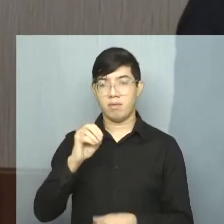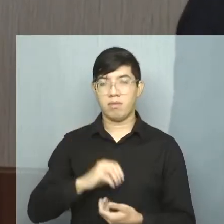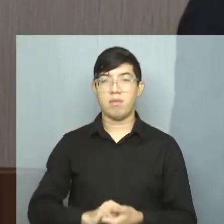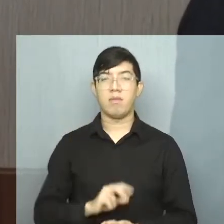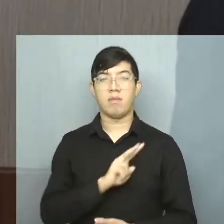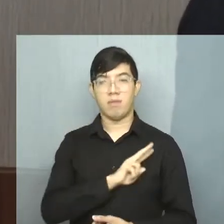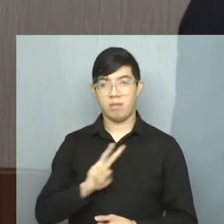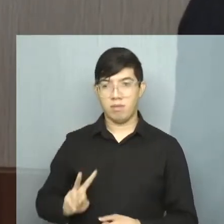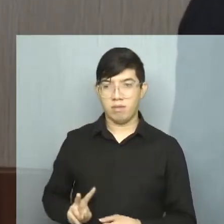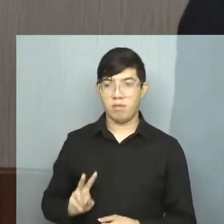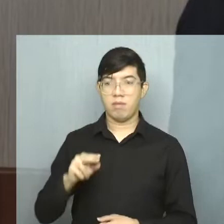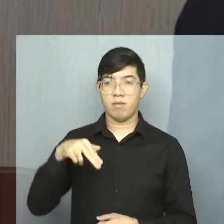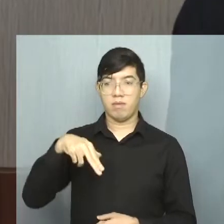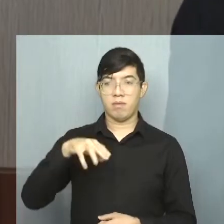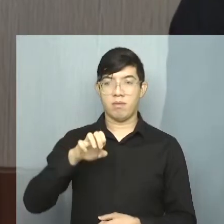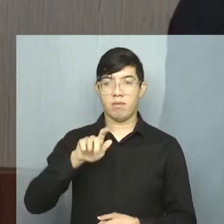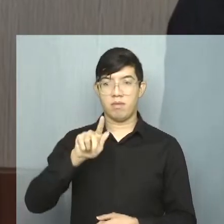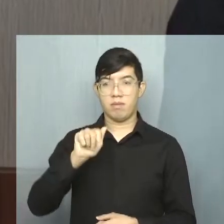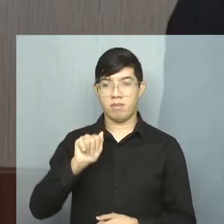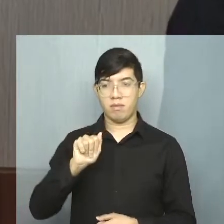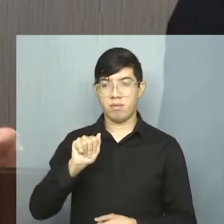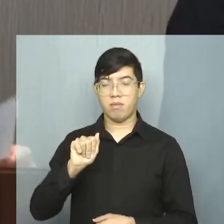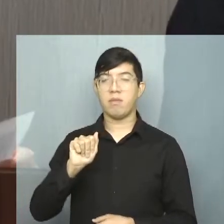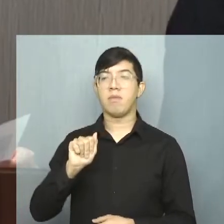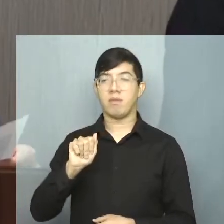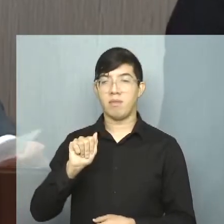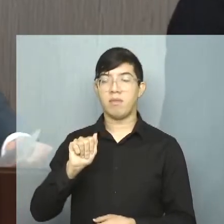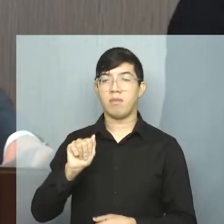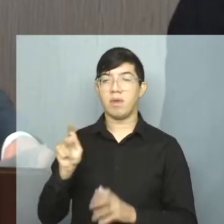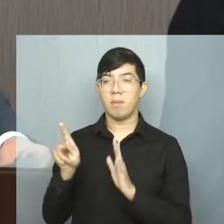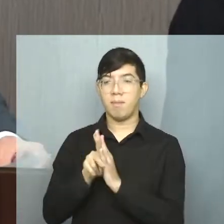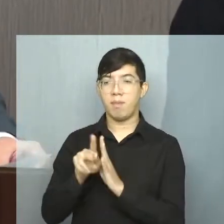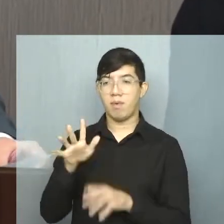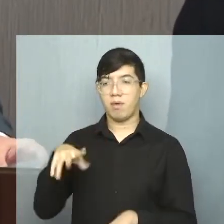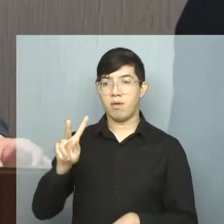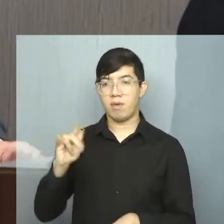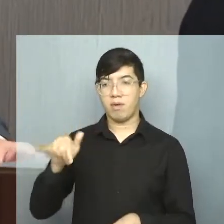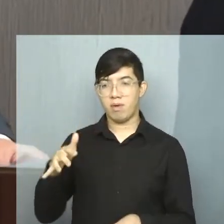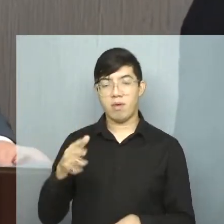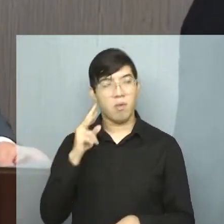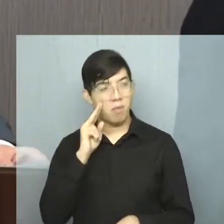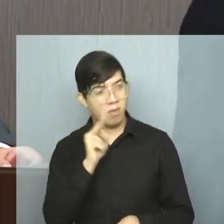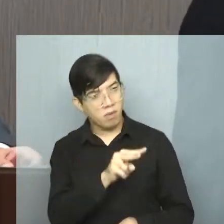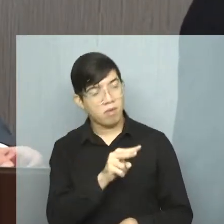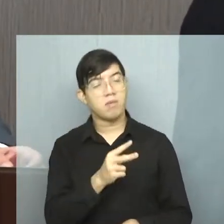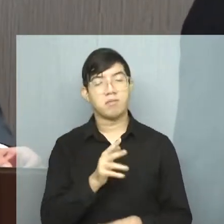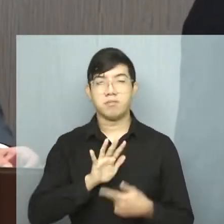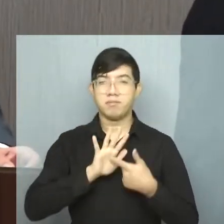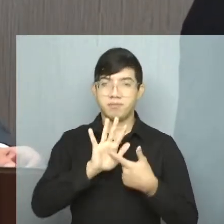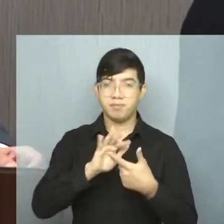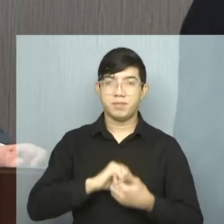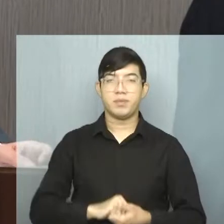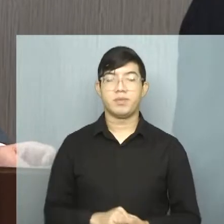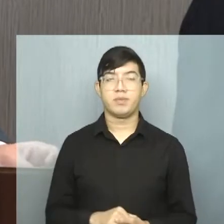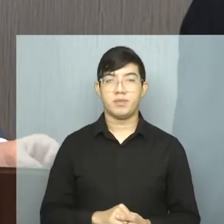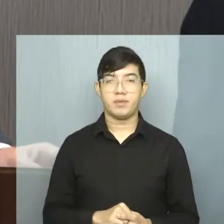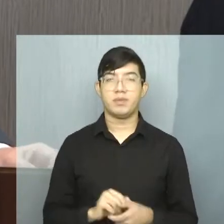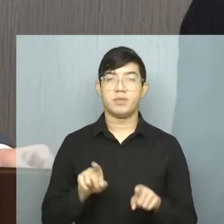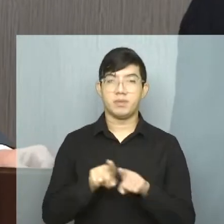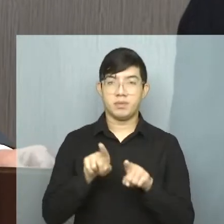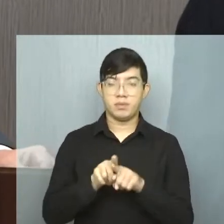Henrique Jorge, desculpa, não estava marcado, mas eu estou vendo a Nega aqui. E eu queria cumprimentar os